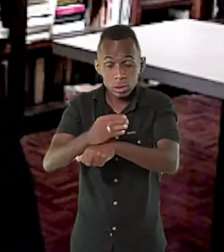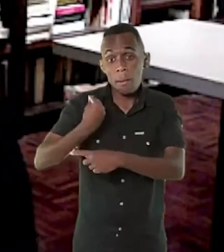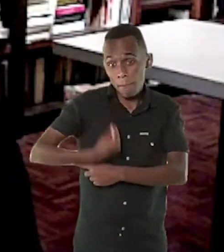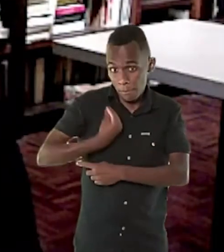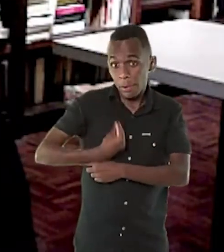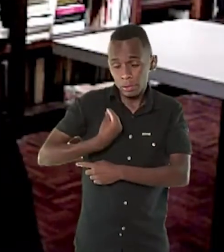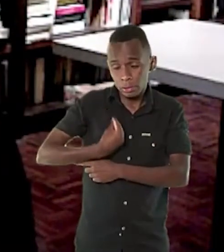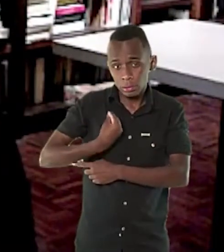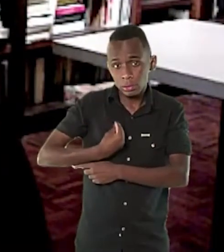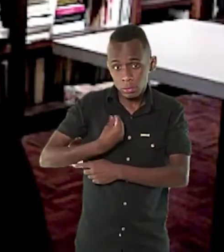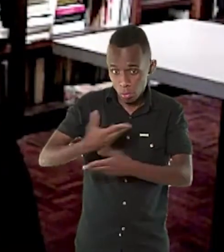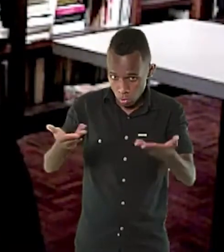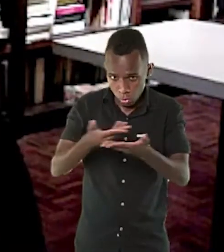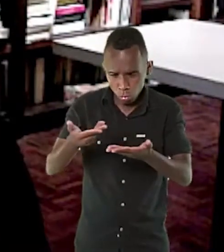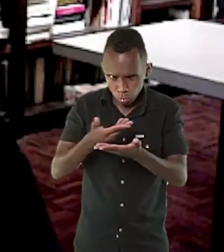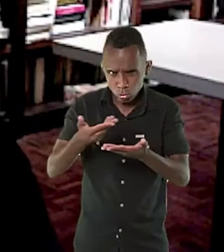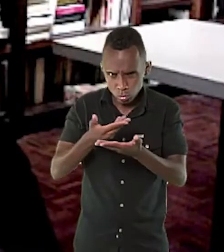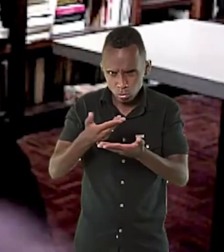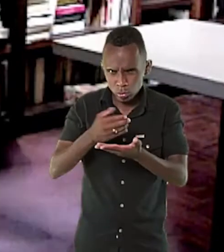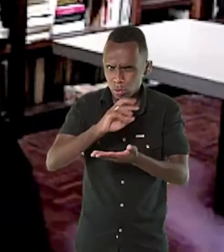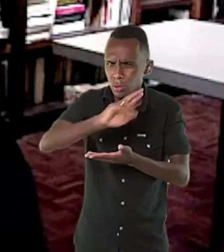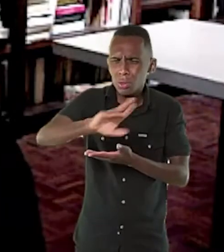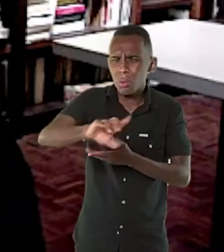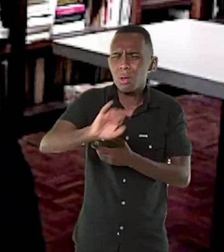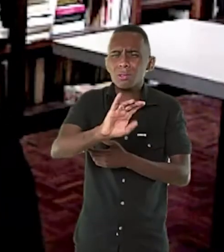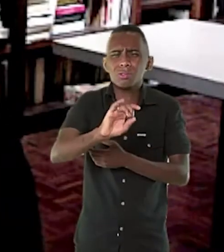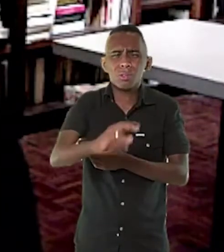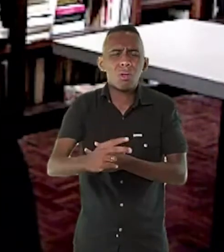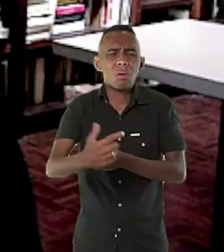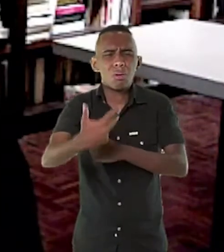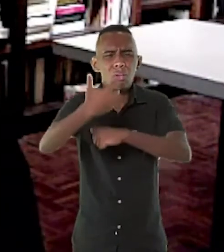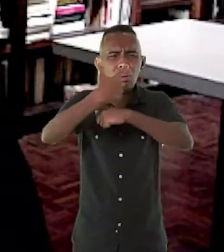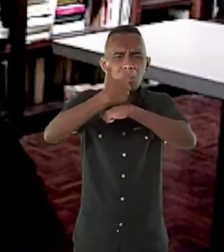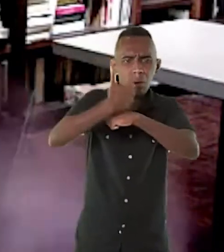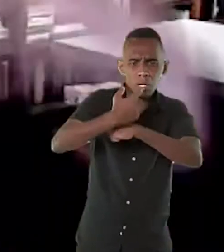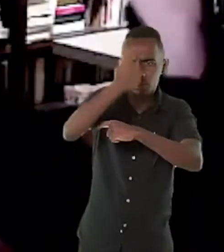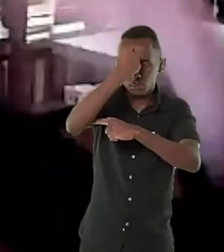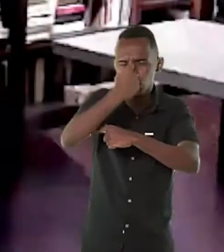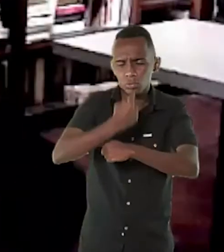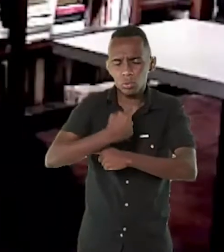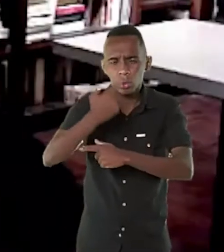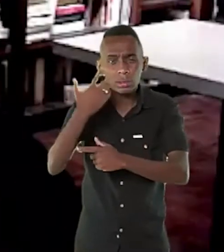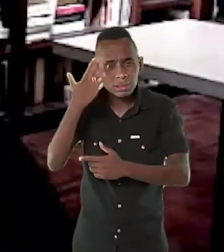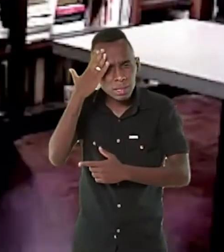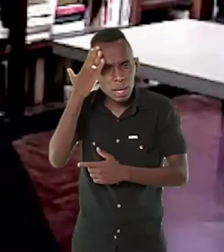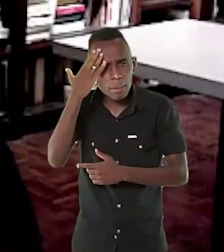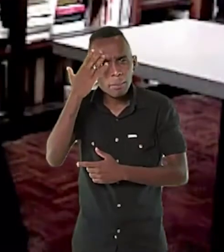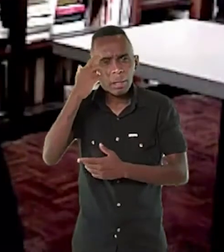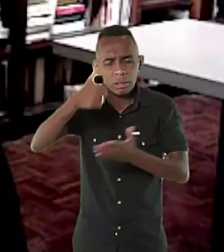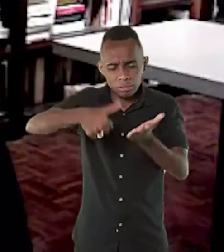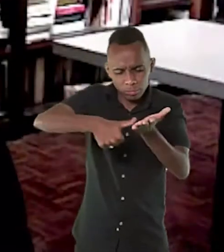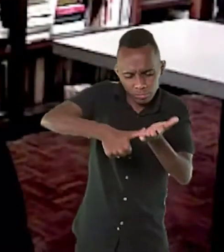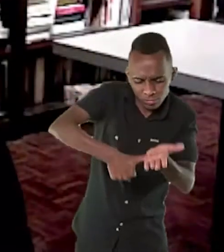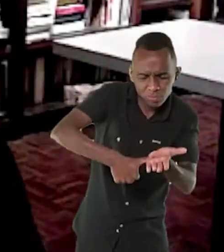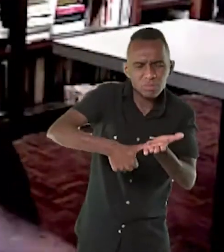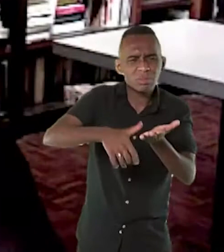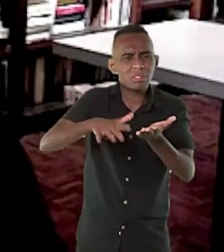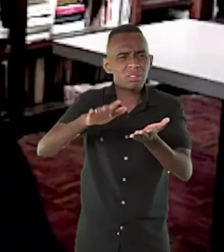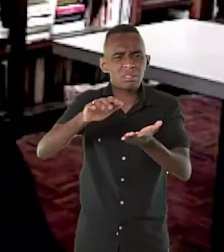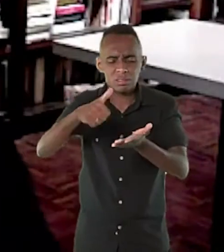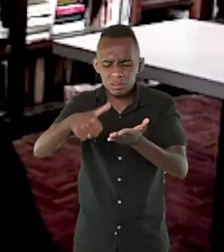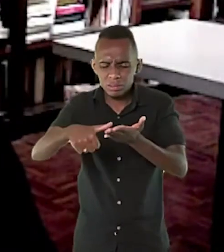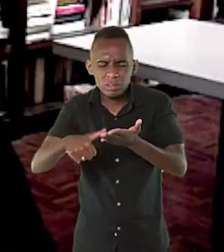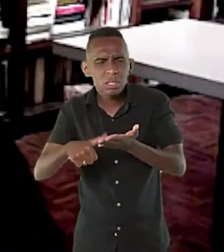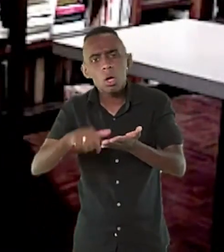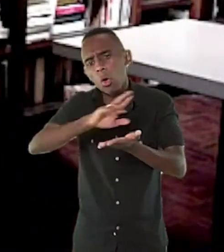cotidiano, eu não estou falando só de câmera de reconhecimento facial, biometria, escaneamento na porta de